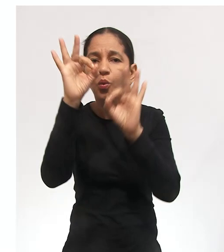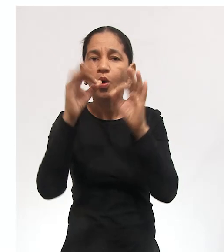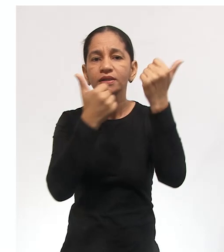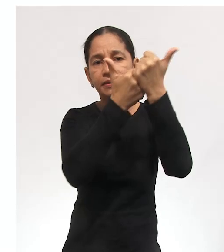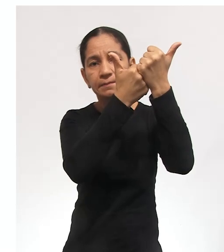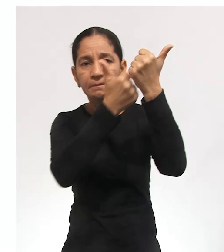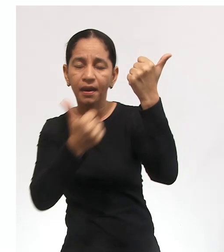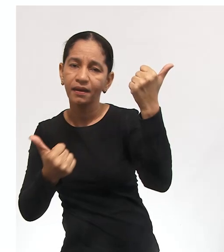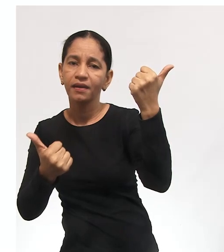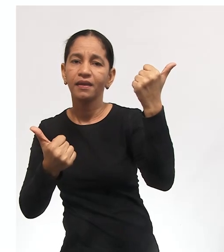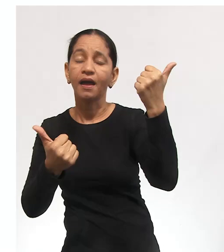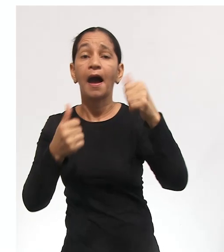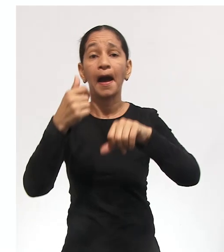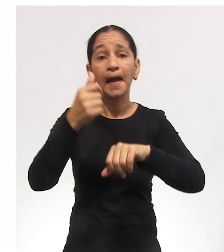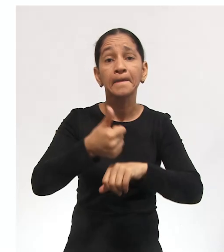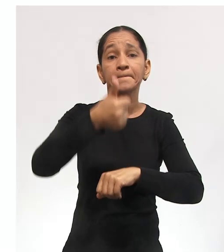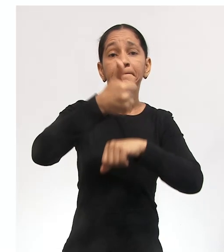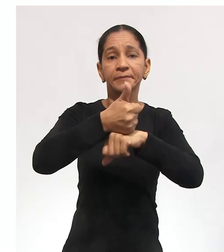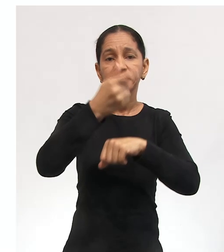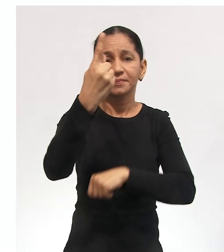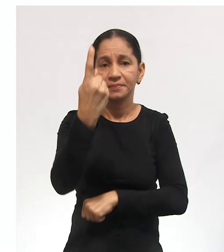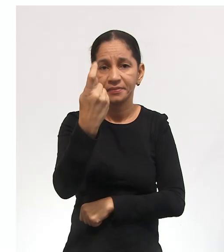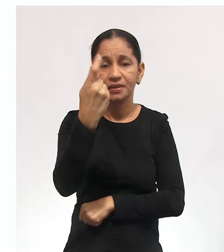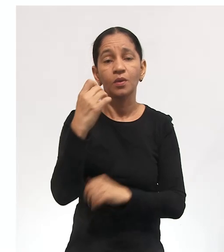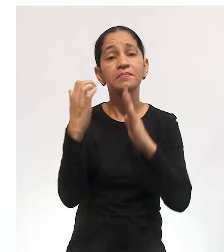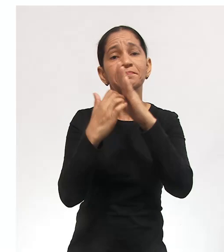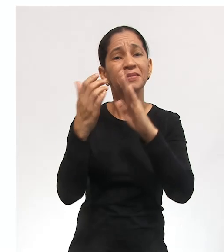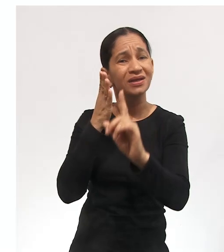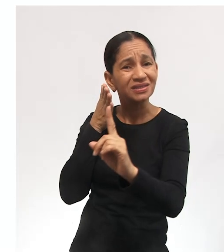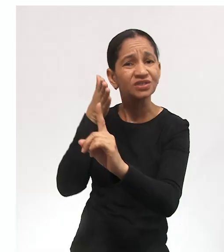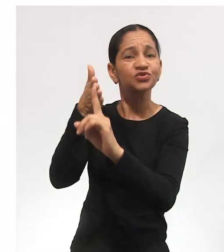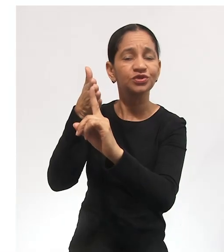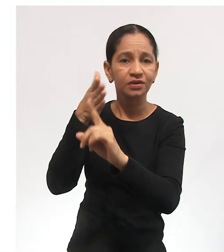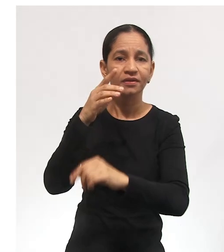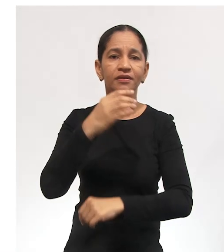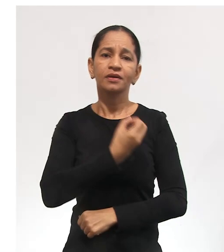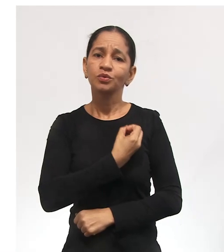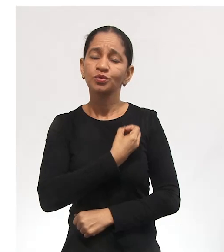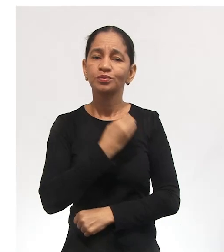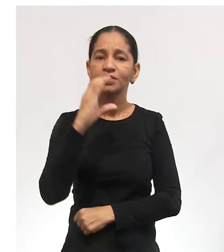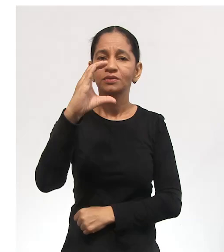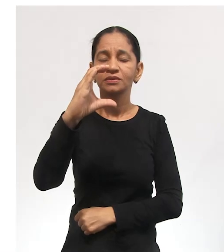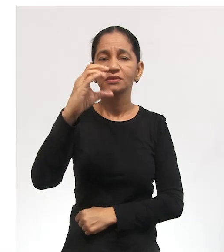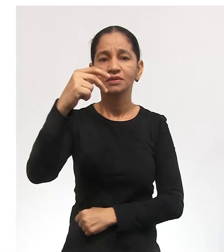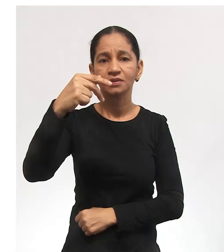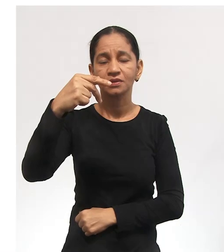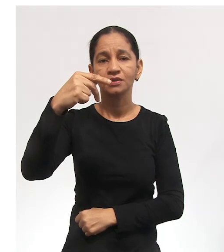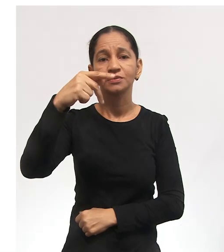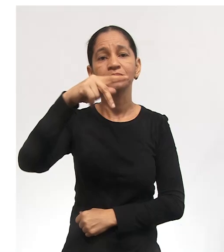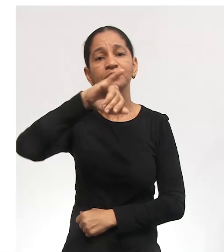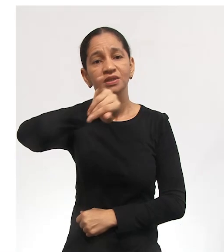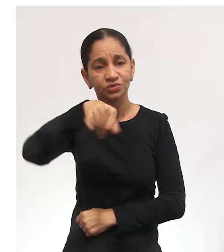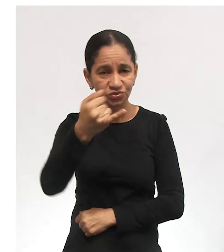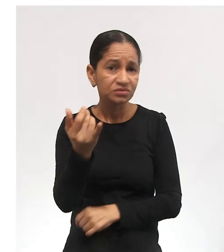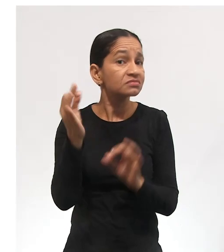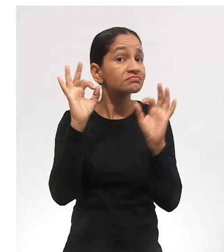de preferência. Em primeiro lugar, ele vai cobrar da empresa devedora. Ele vai cobrar do